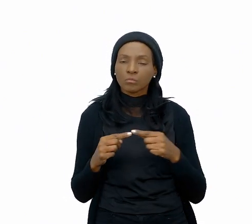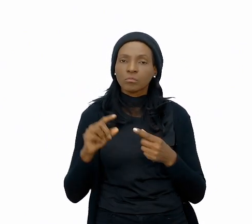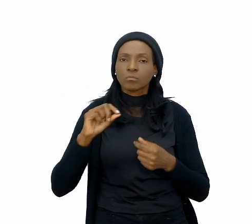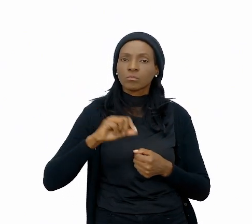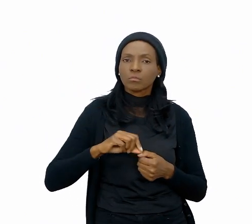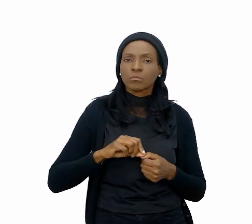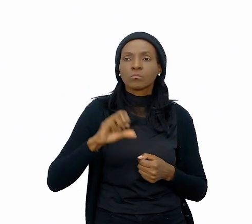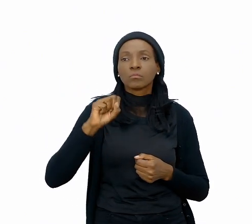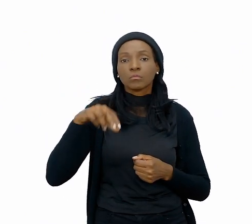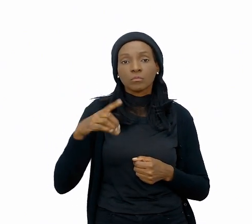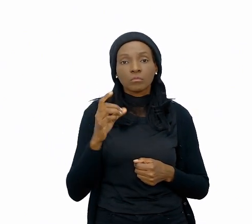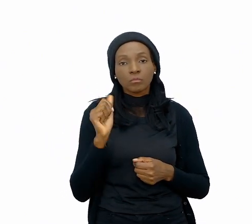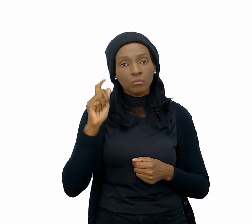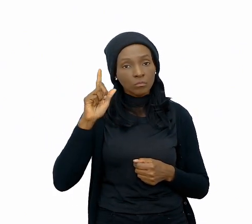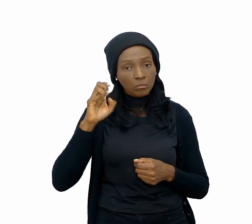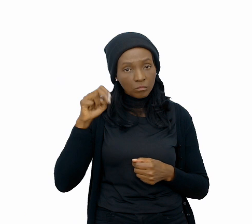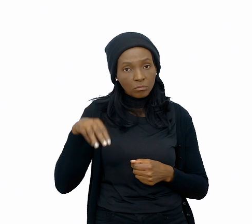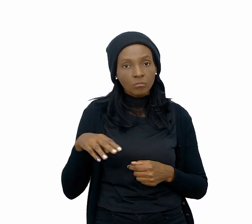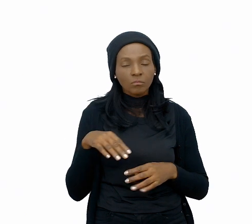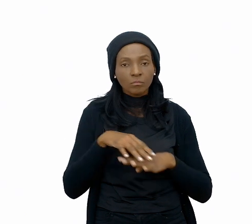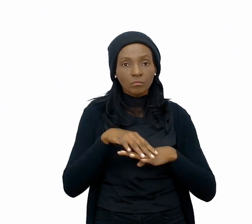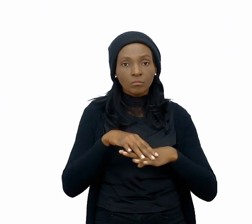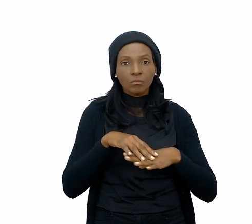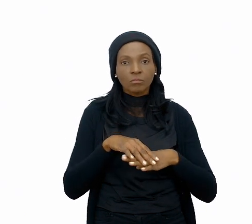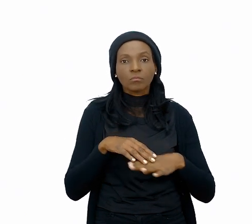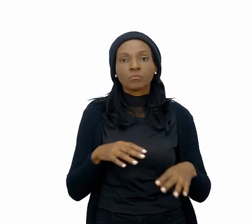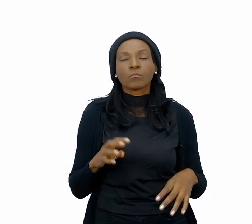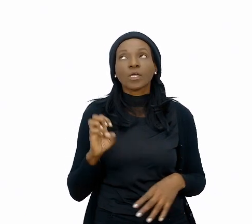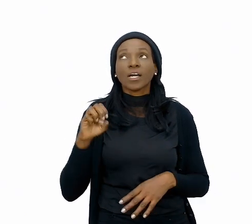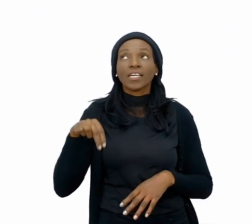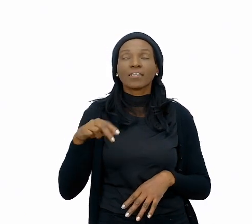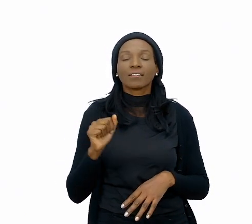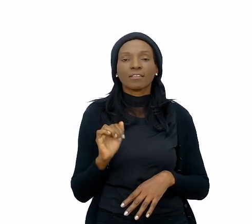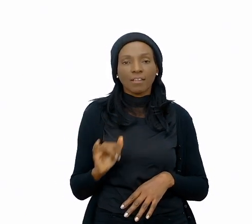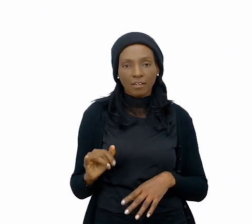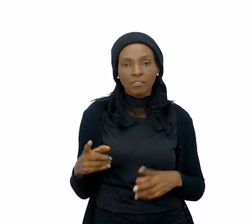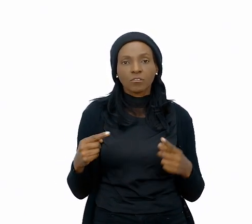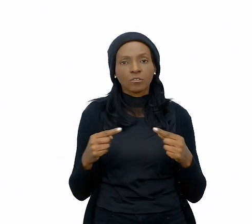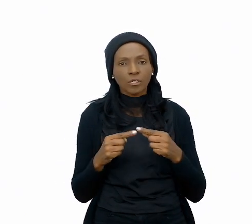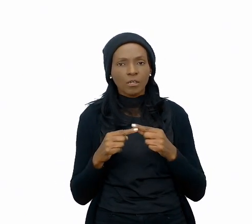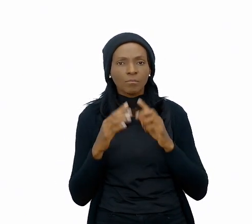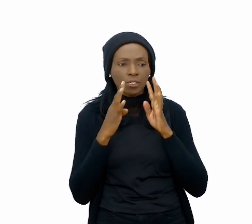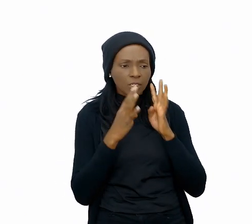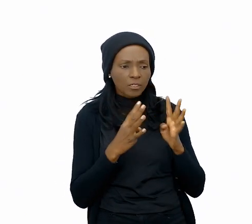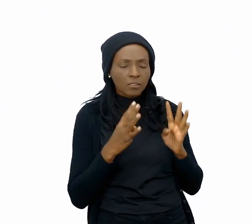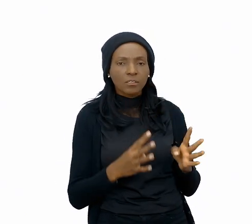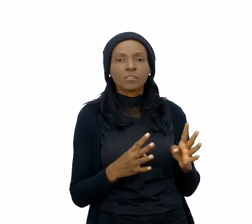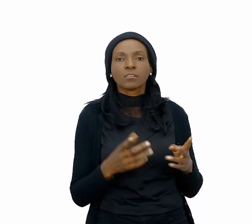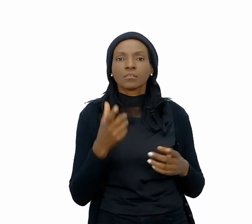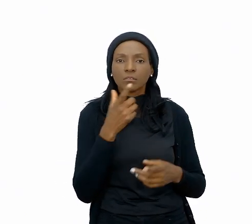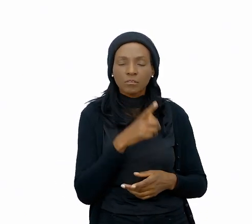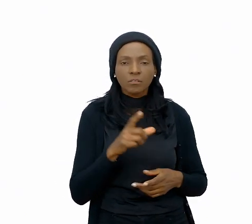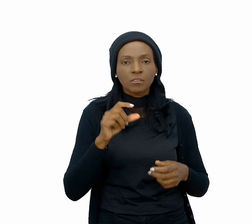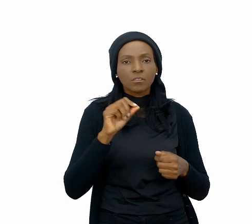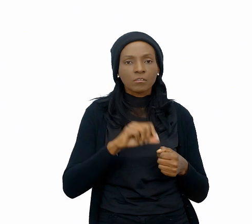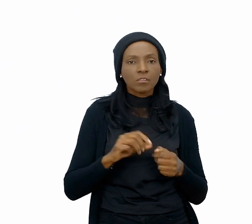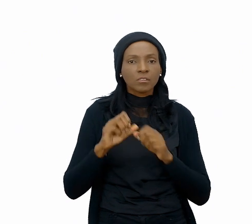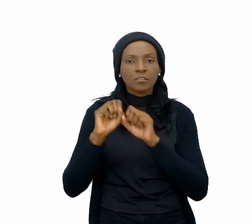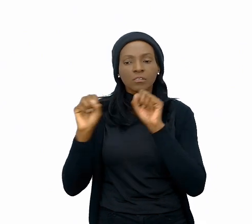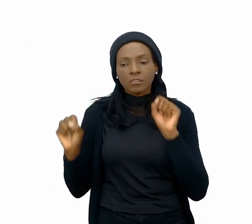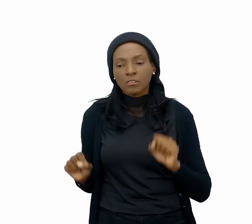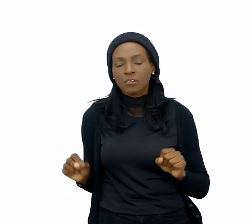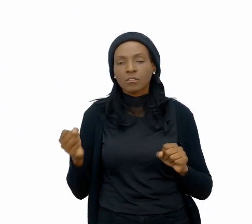realização da sondagem de matemática, no que tange aí o acompanhamento da aquisição do sistema de